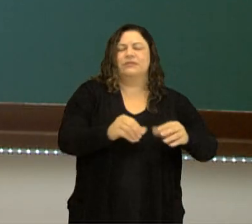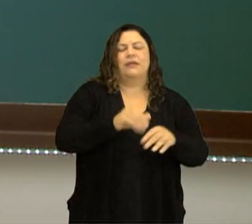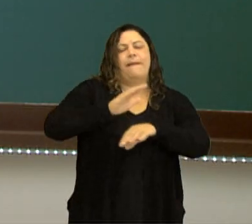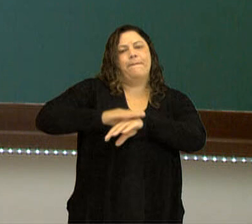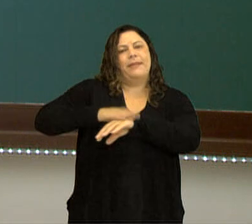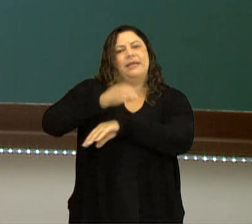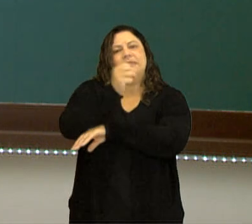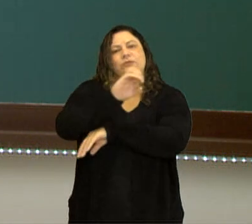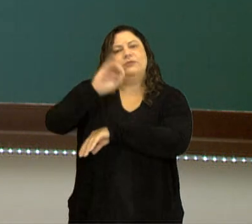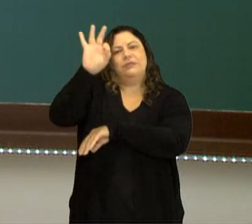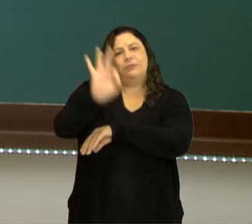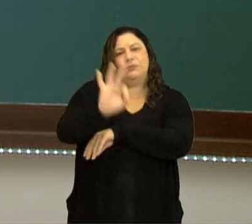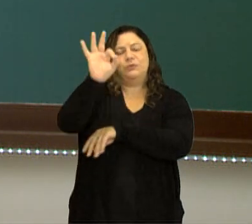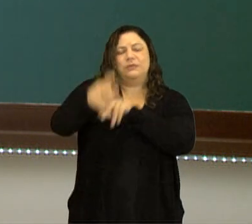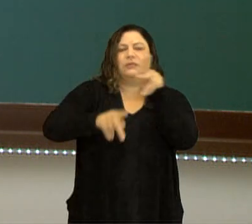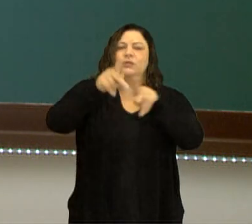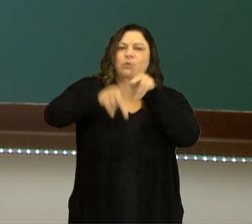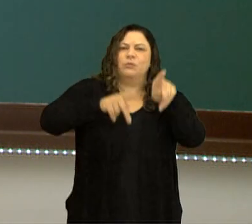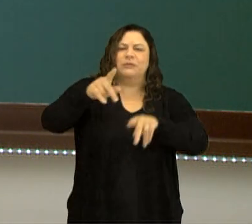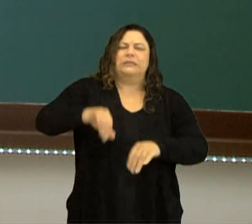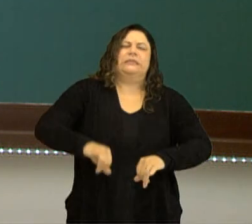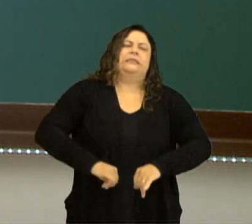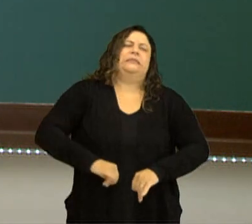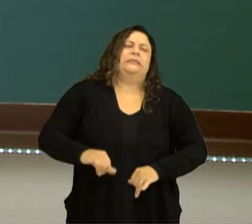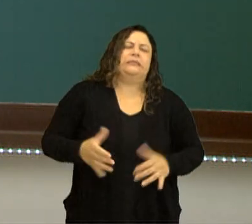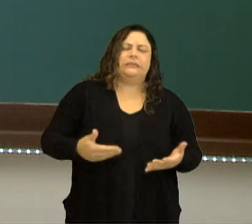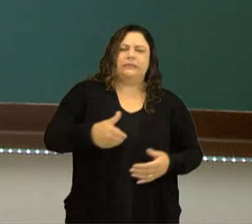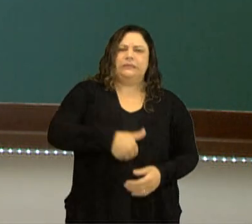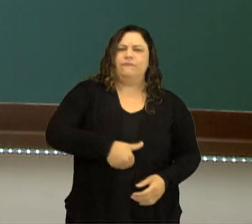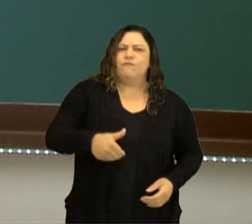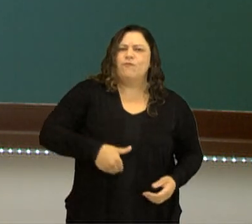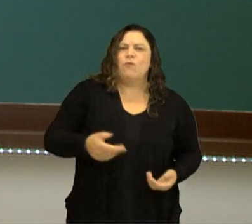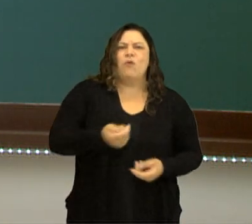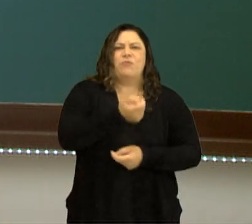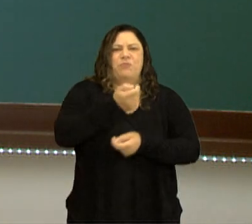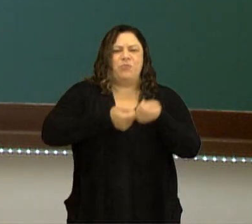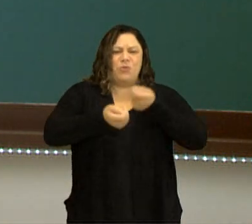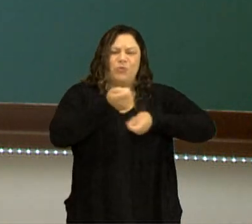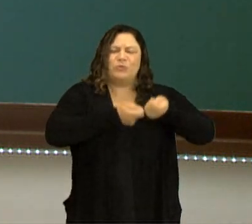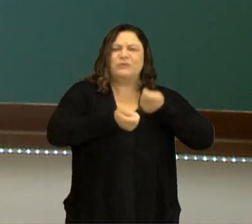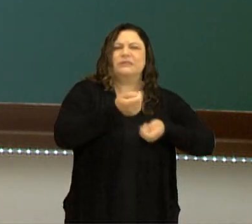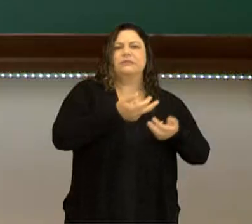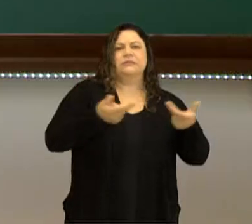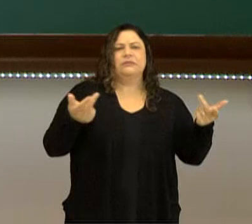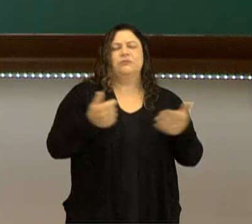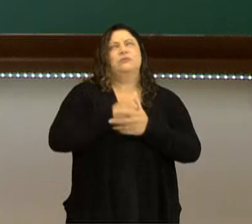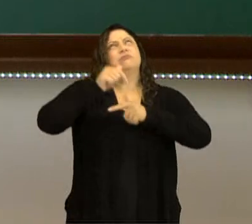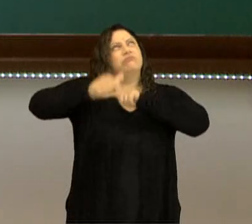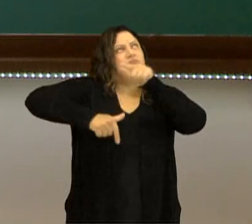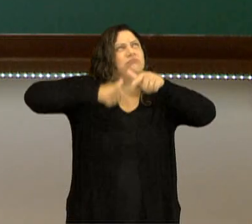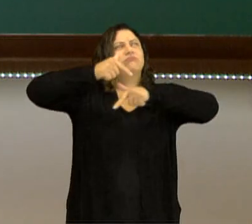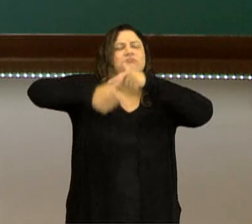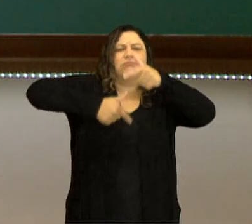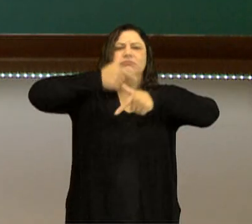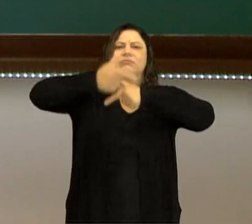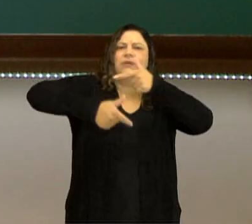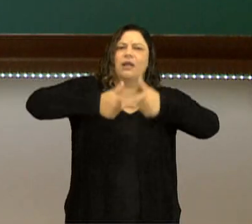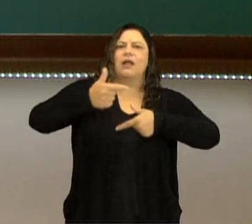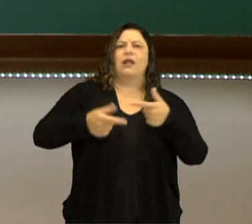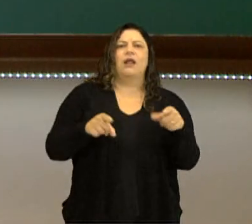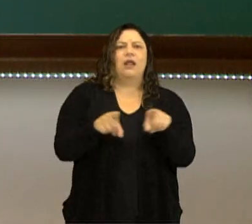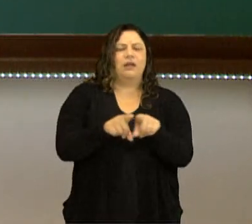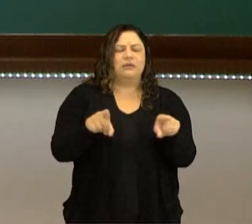80% da população, passavam fome, viviam com poucos recursos e ainda trabalhavam sobre um sistema